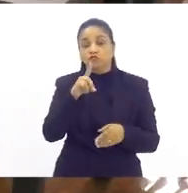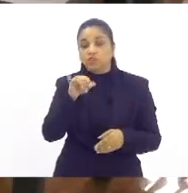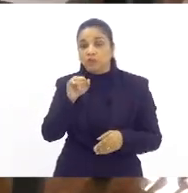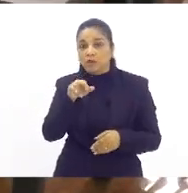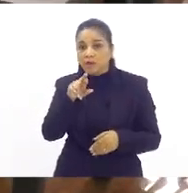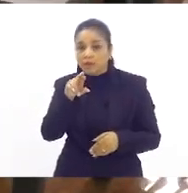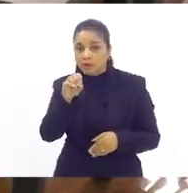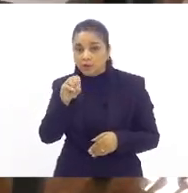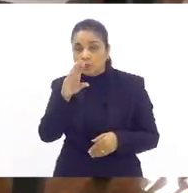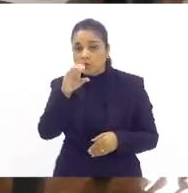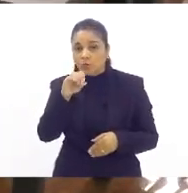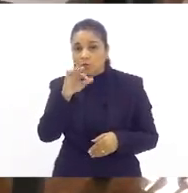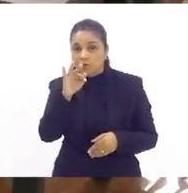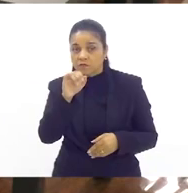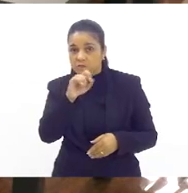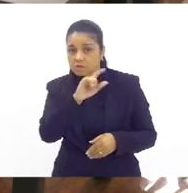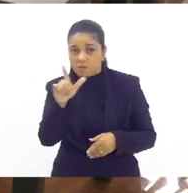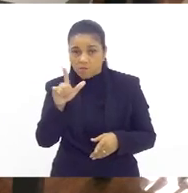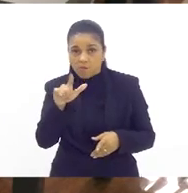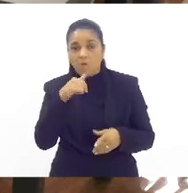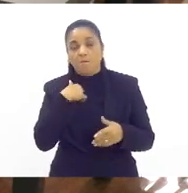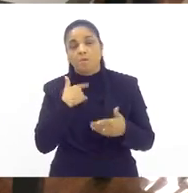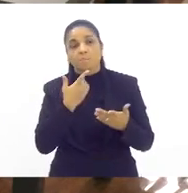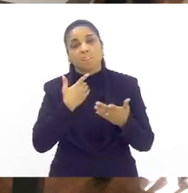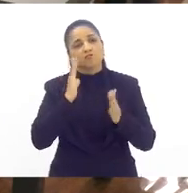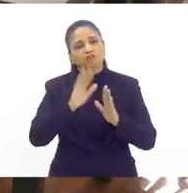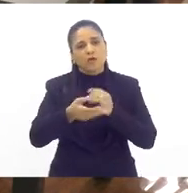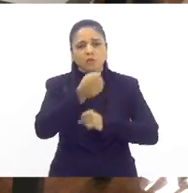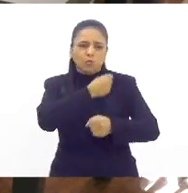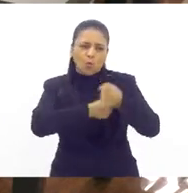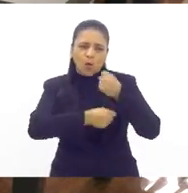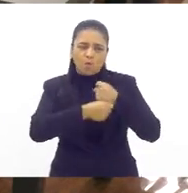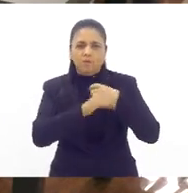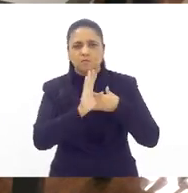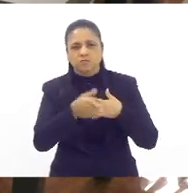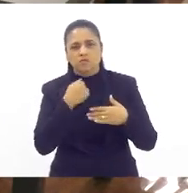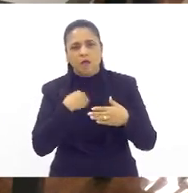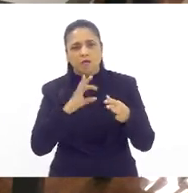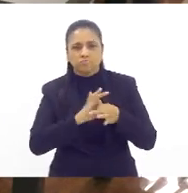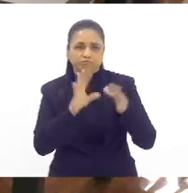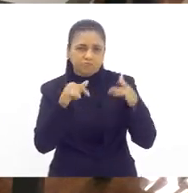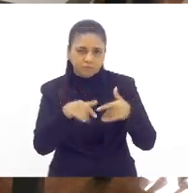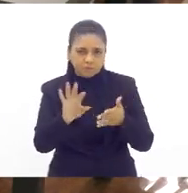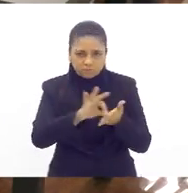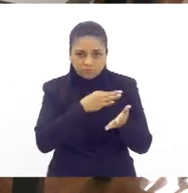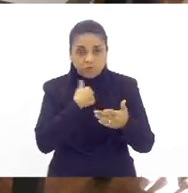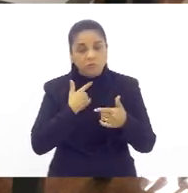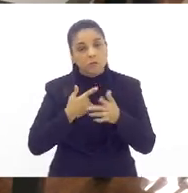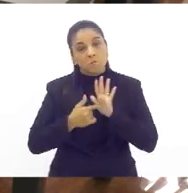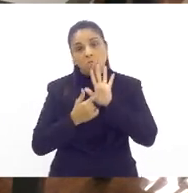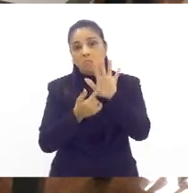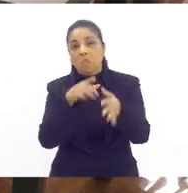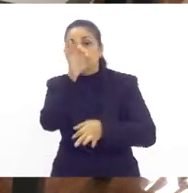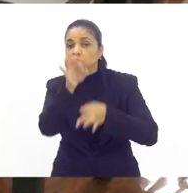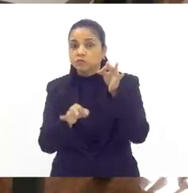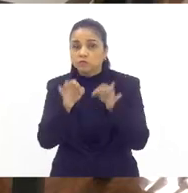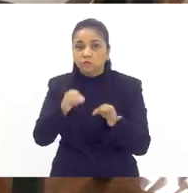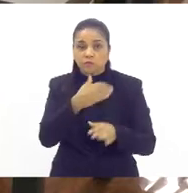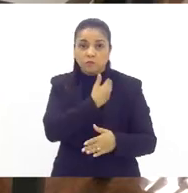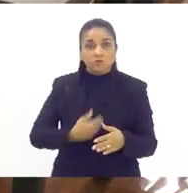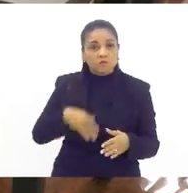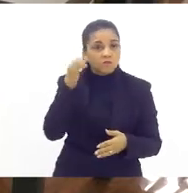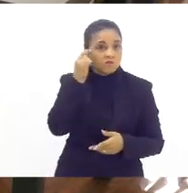que estão paralisadas Desde o ano passado em função como apresentado como justificativa pelo governador